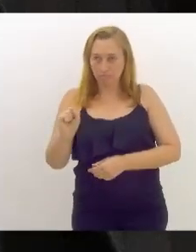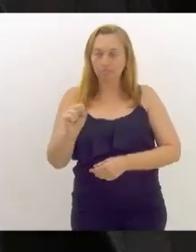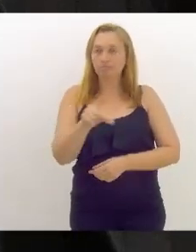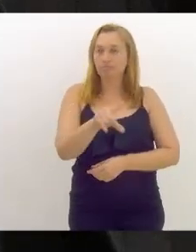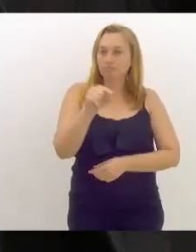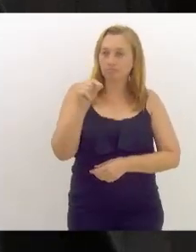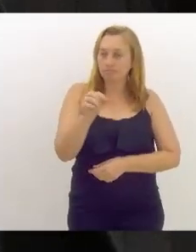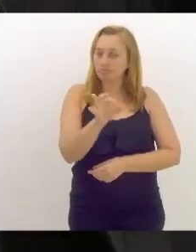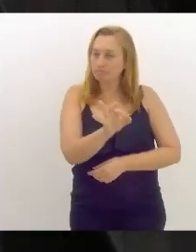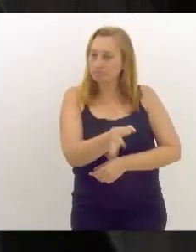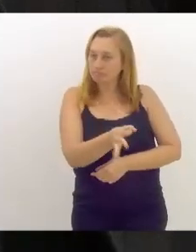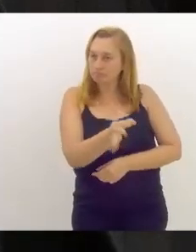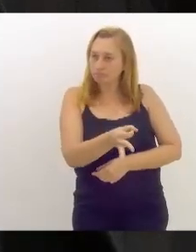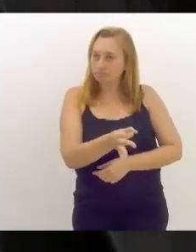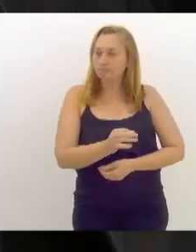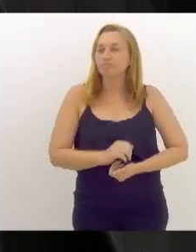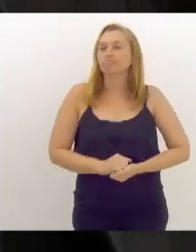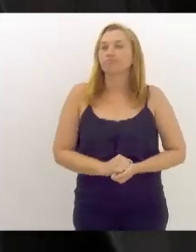essencial